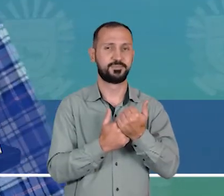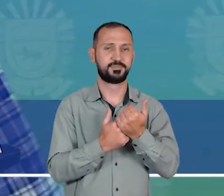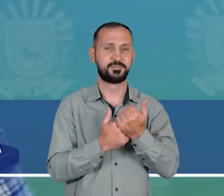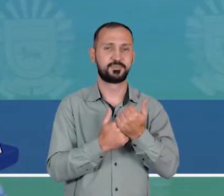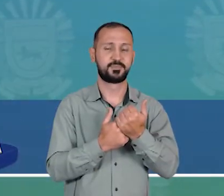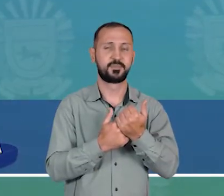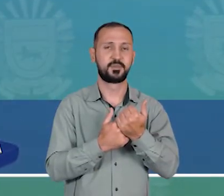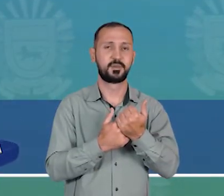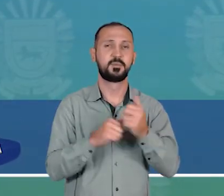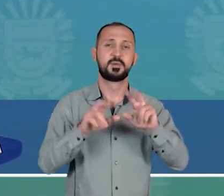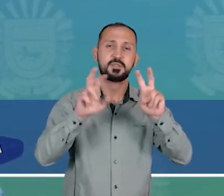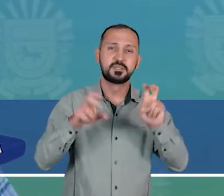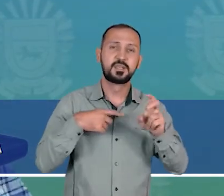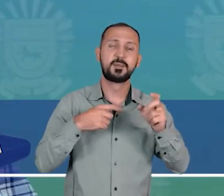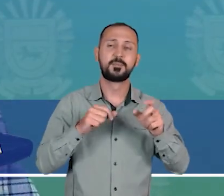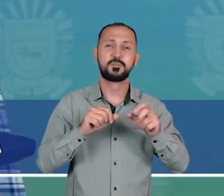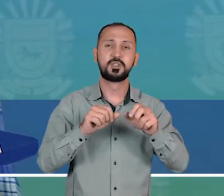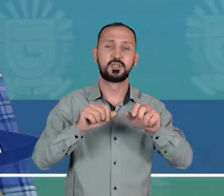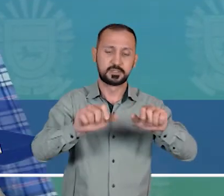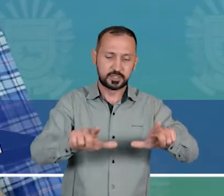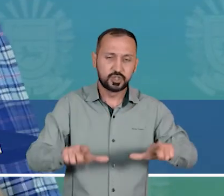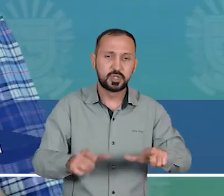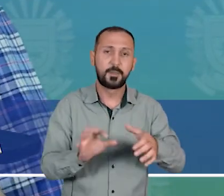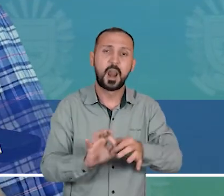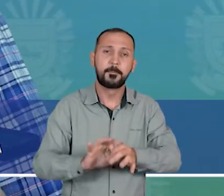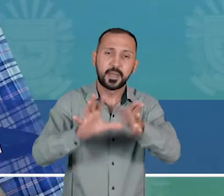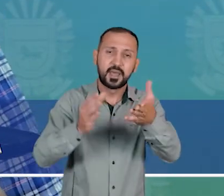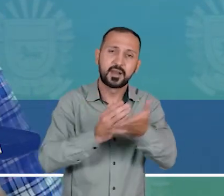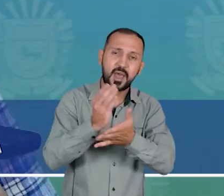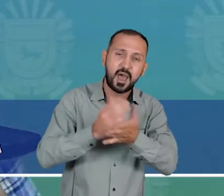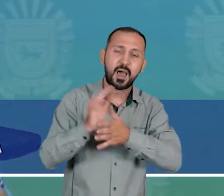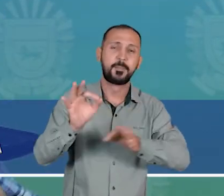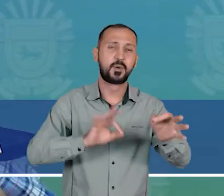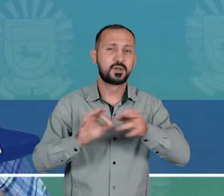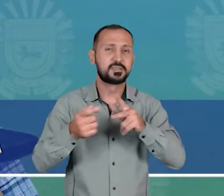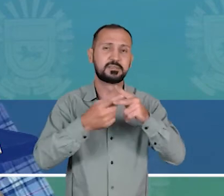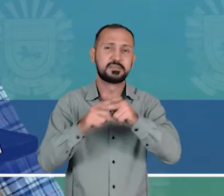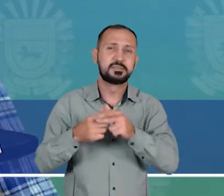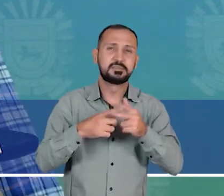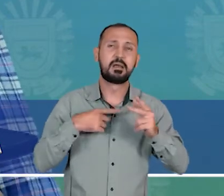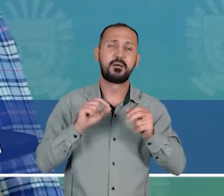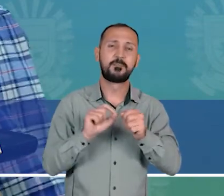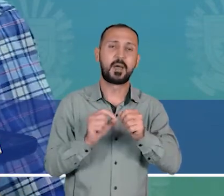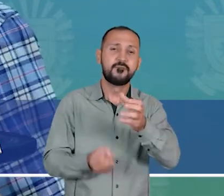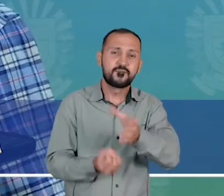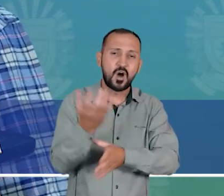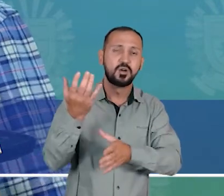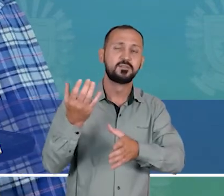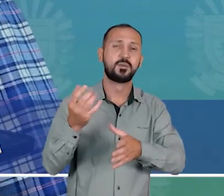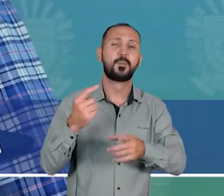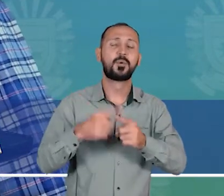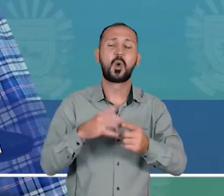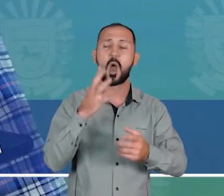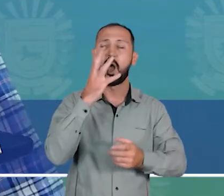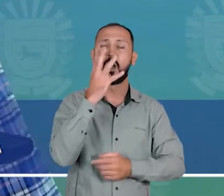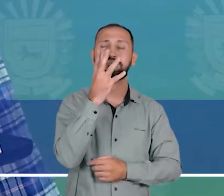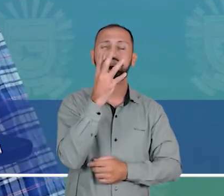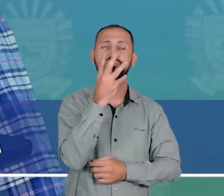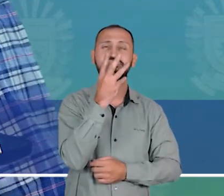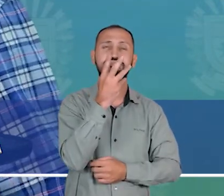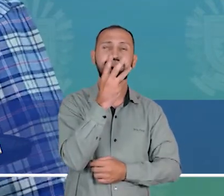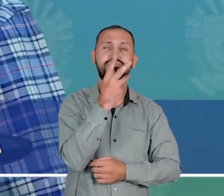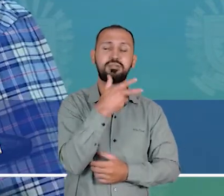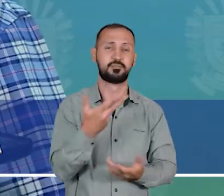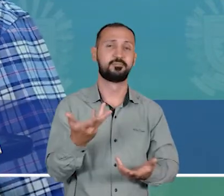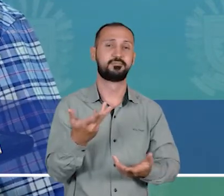apoio para mais questões de licenciamento, de instalação, licenciamento de operação, que hoje é muito moroso, é